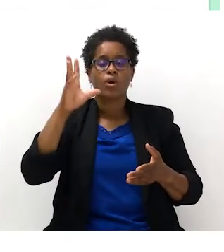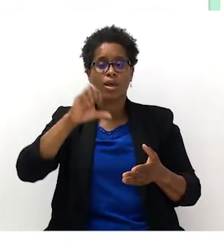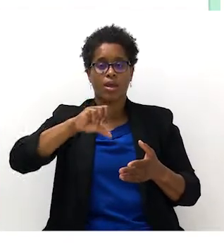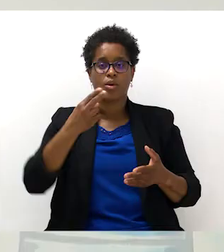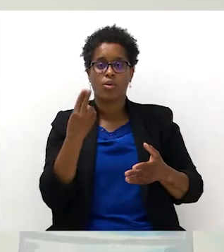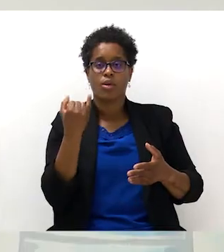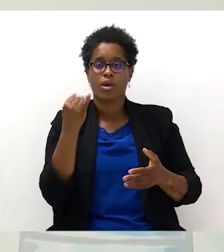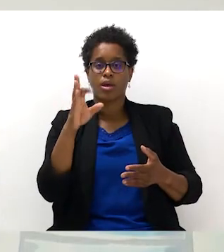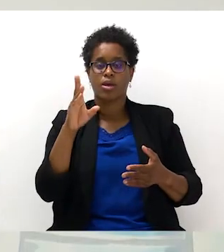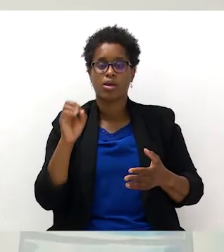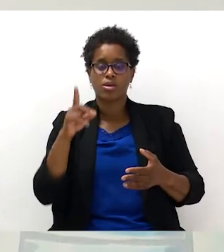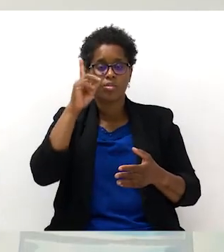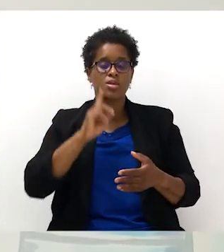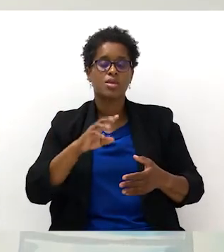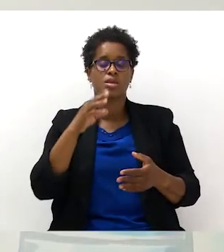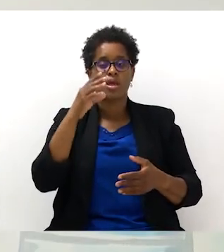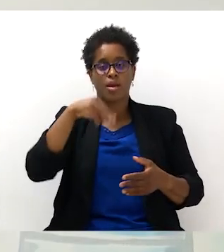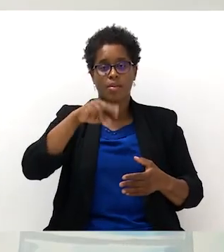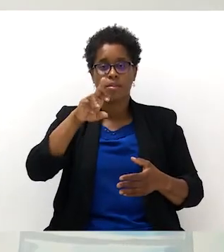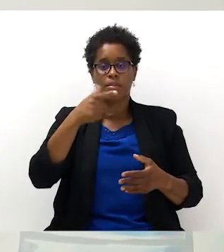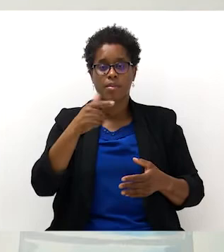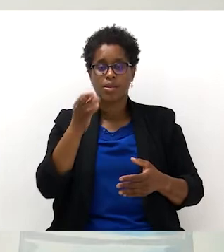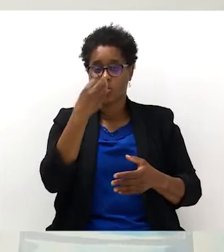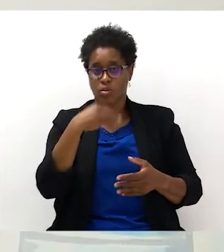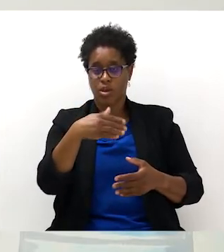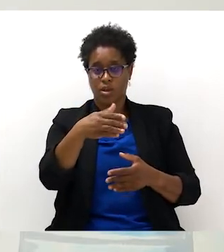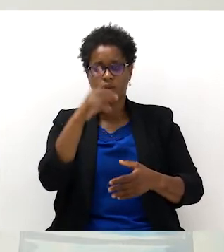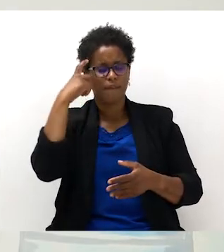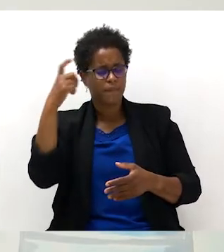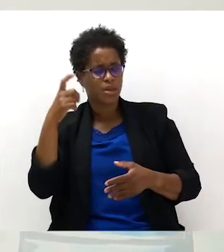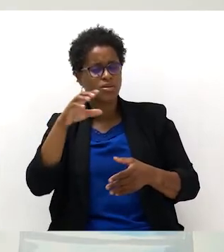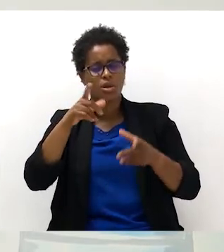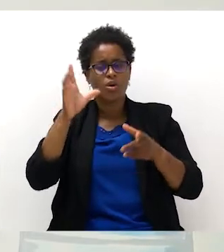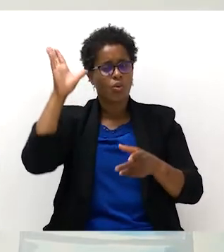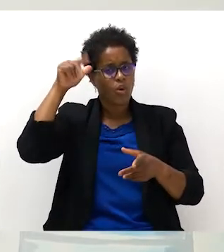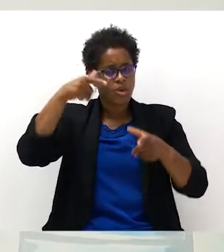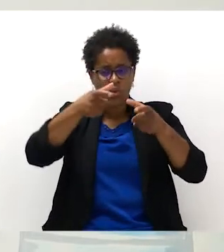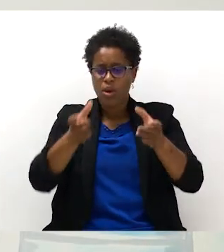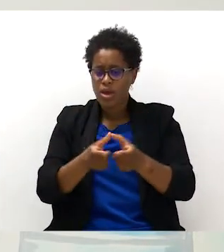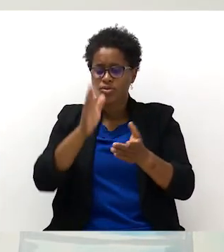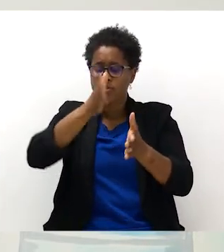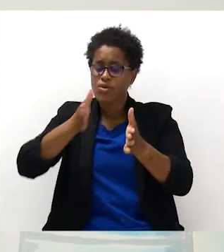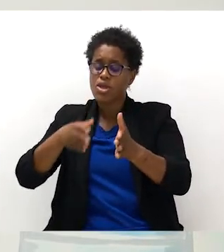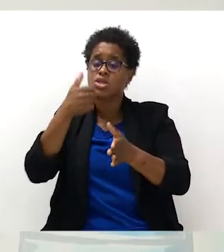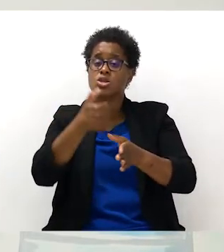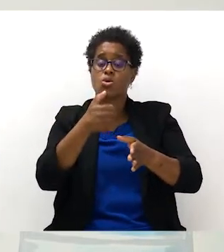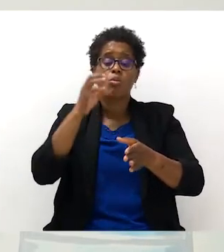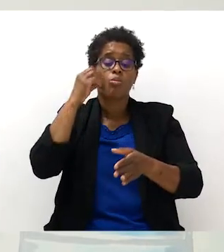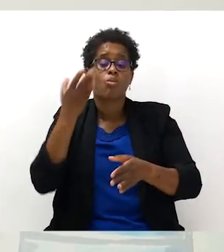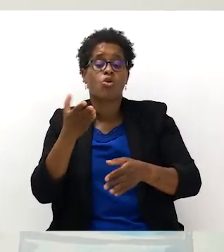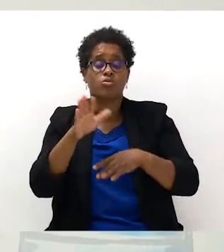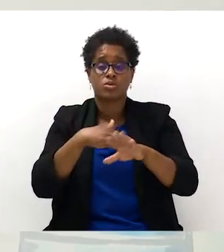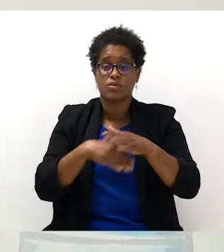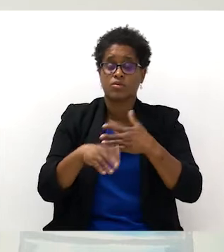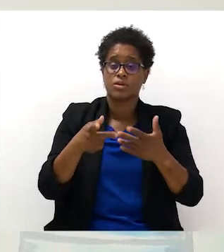Marta comeria? Meninos, vamos pensar. O queijo dividido em 5 partes. Como é que vamos representar a